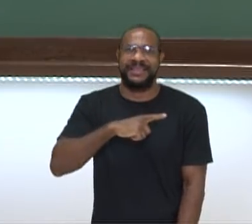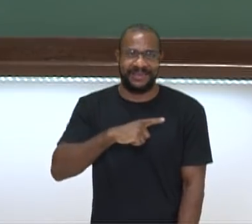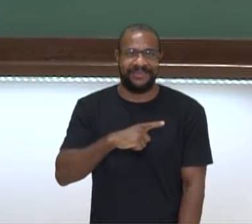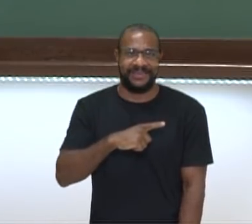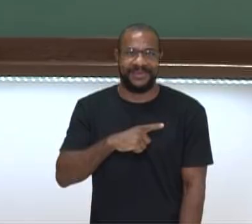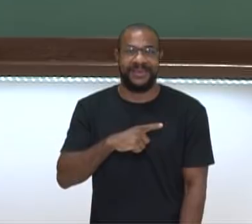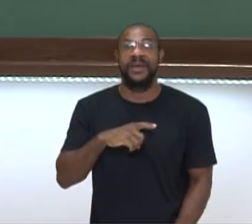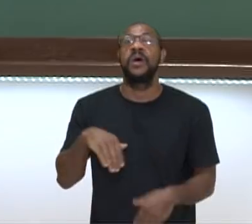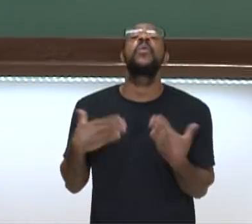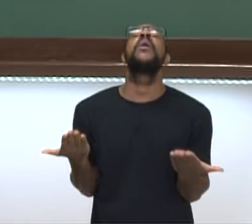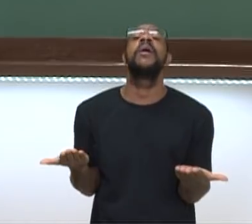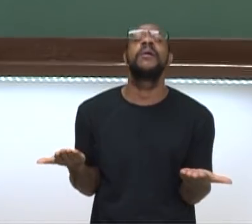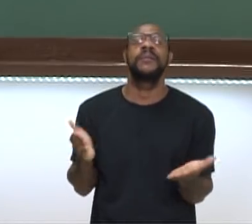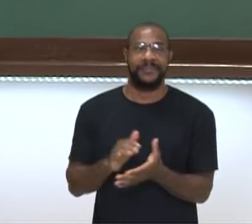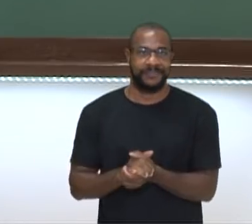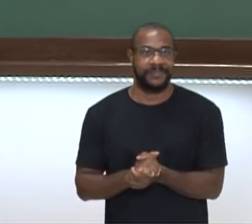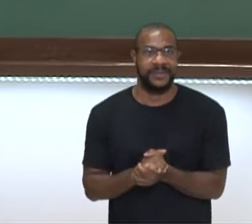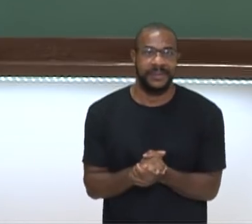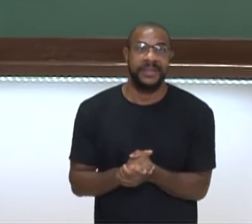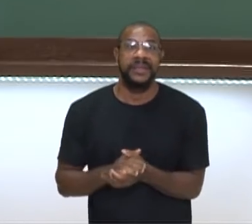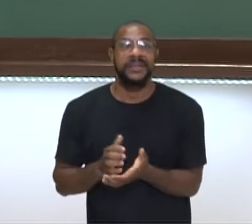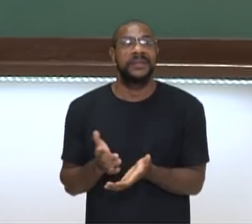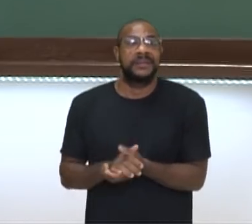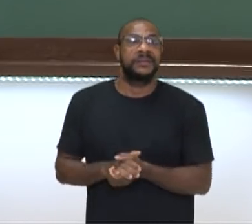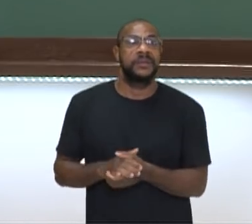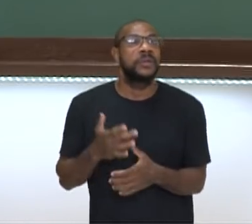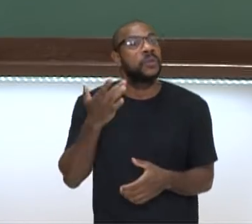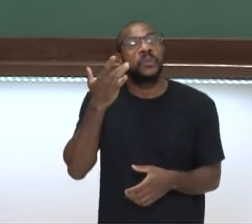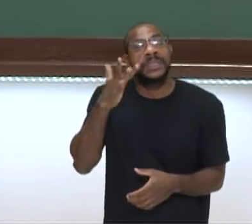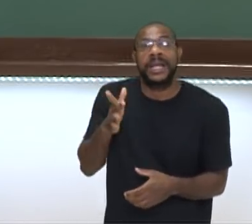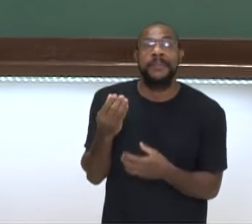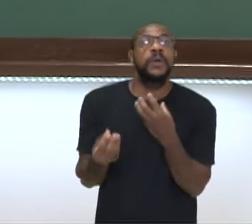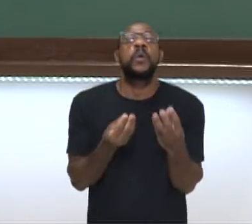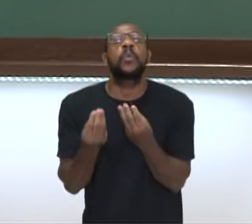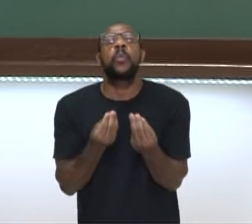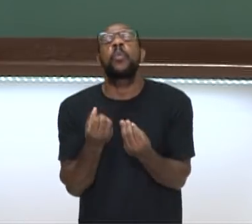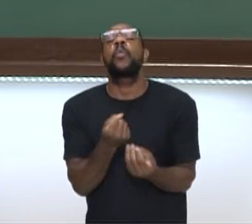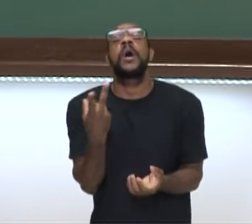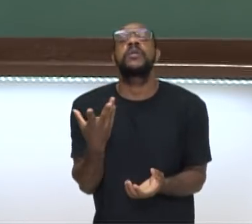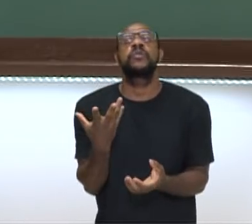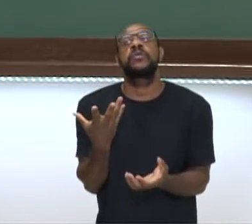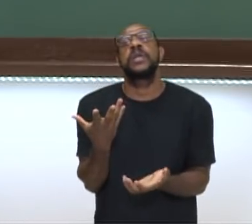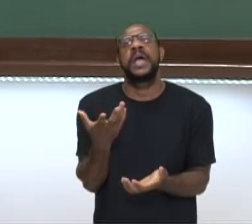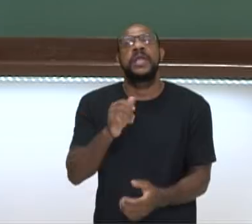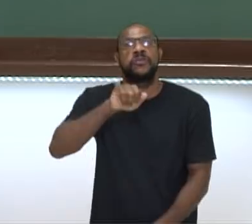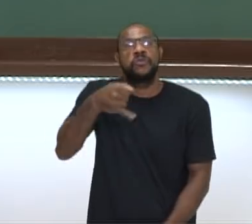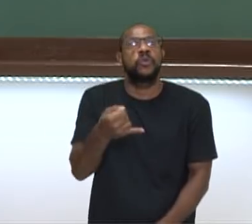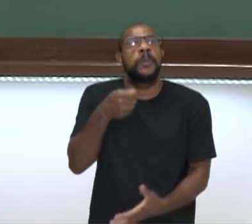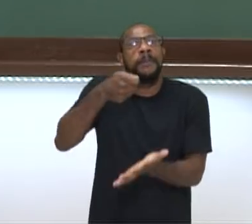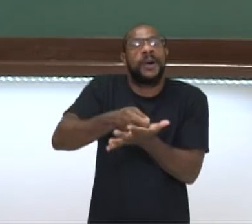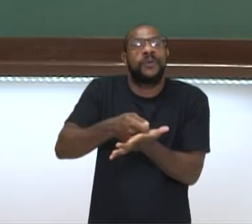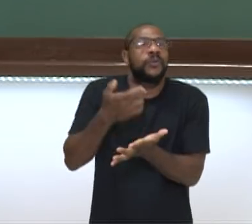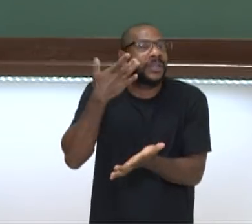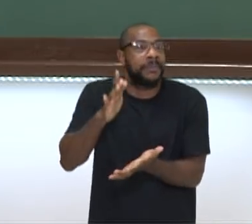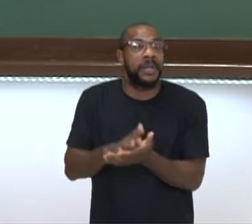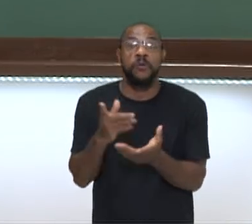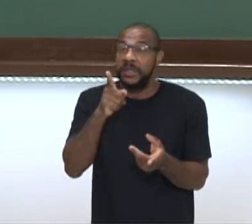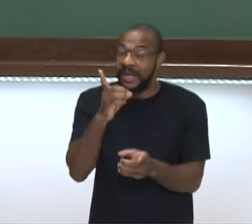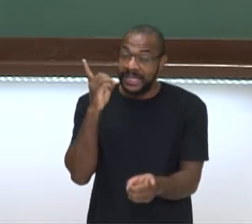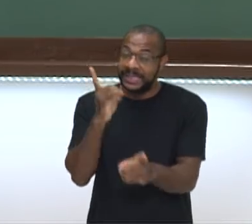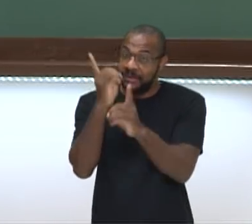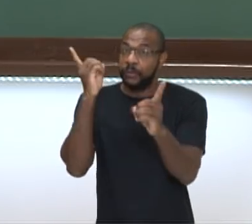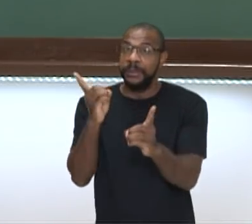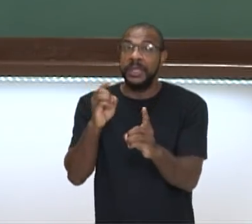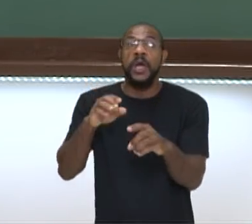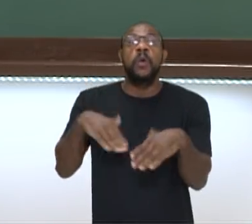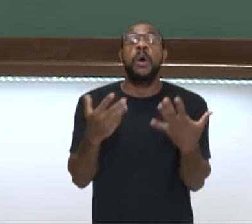interessante, porque às vezes a gente sabe o valor que a gente vai pagar, mas não sabe quanto de juro que a gente pagou. Então, nesse caso, vocês vão descobrir